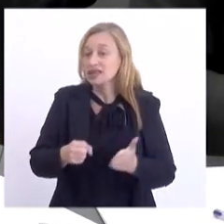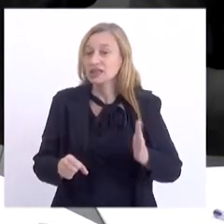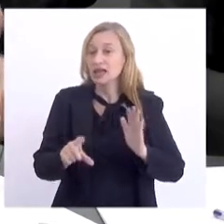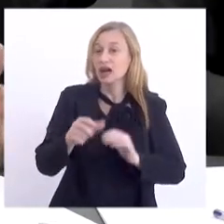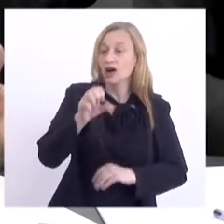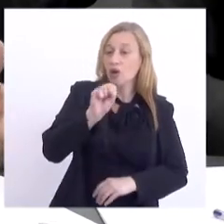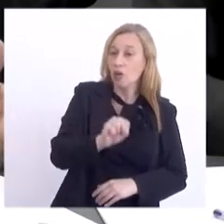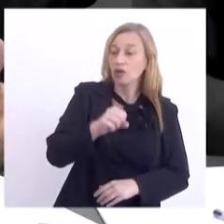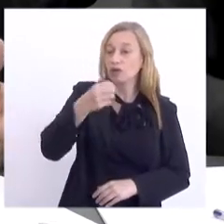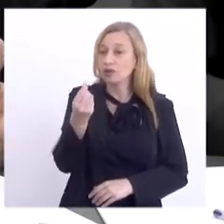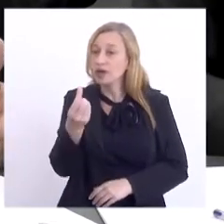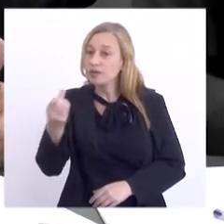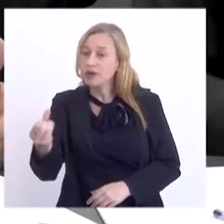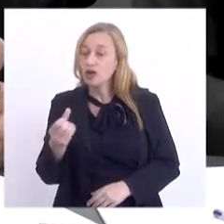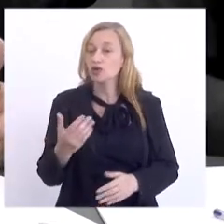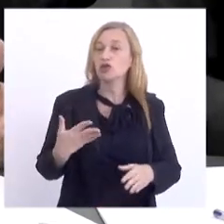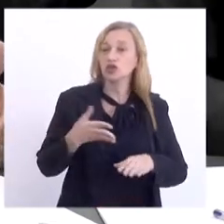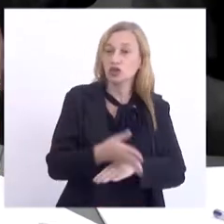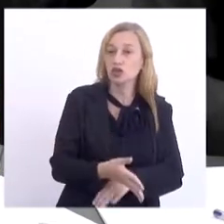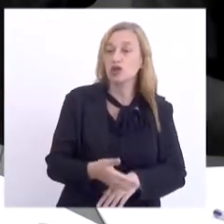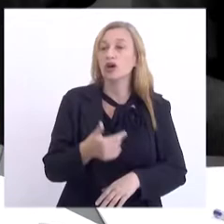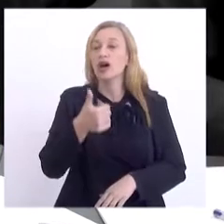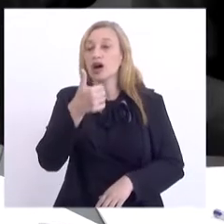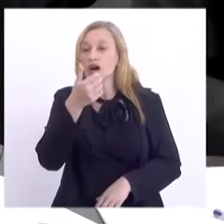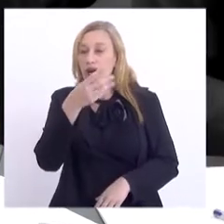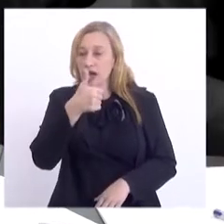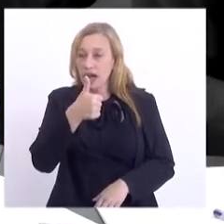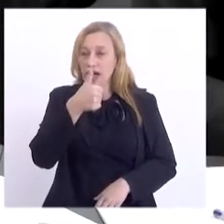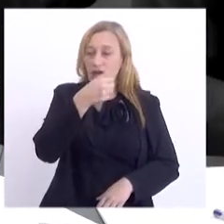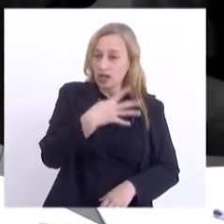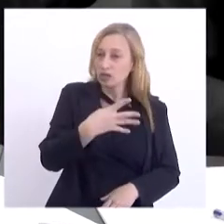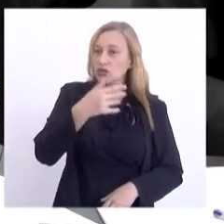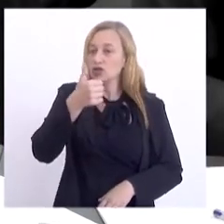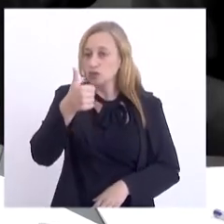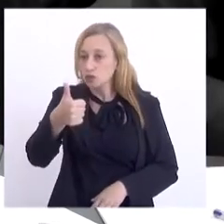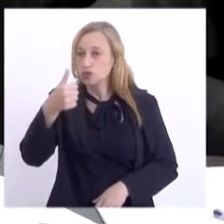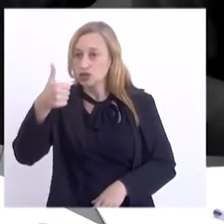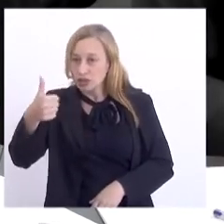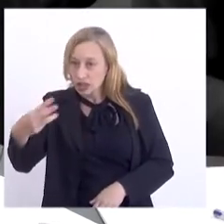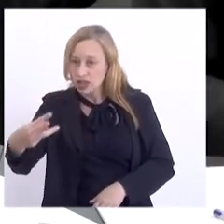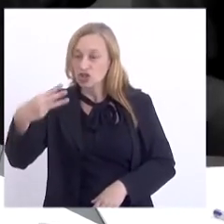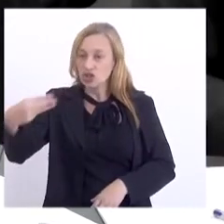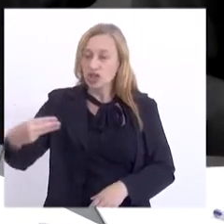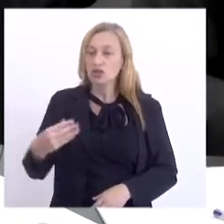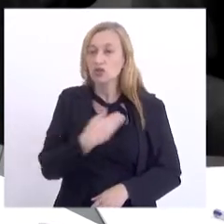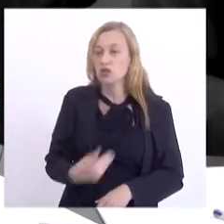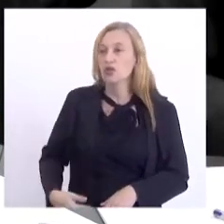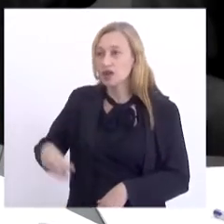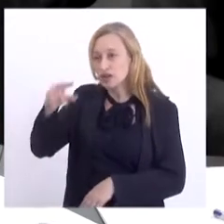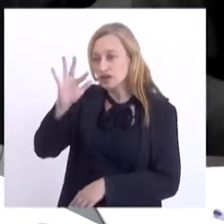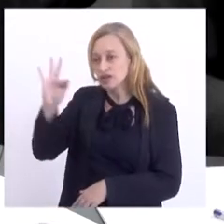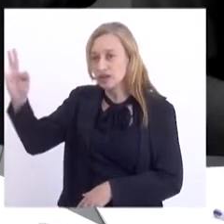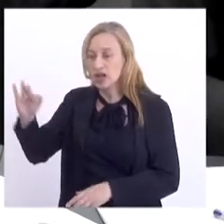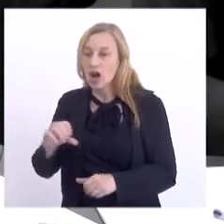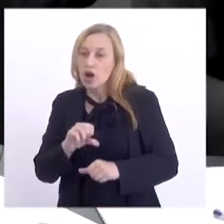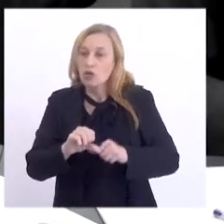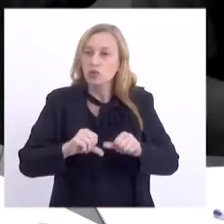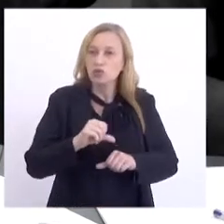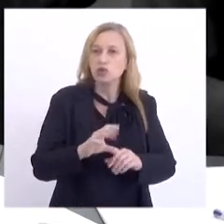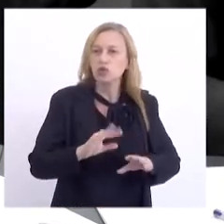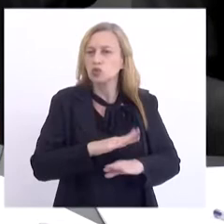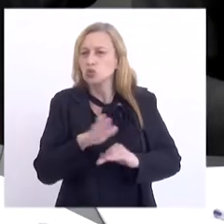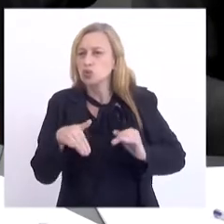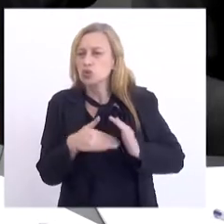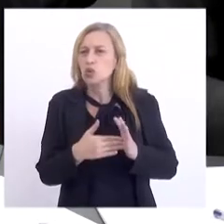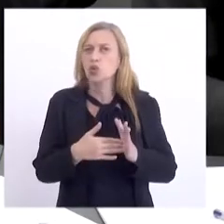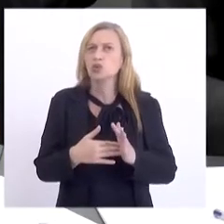e quando vê a 14 133 o governo federal que é o dono do sistema foi obrigado a mexer em todos os